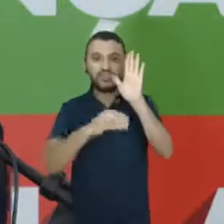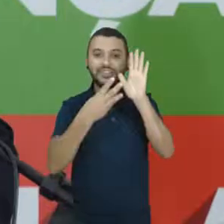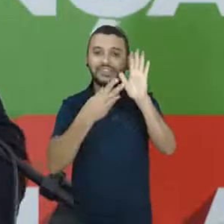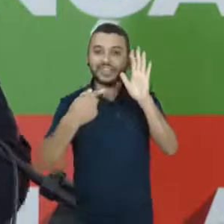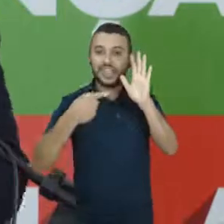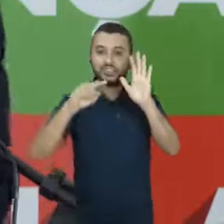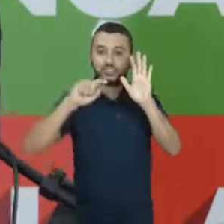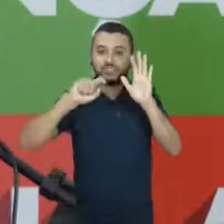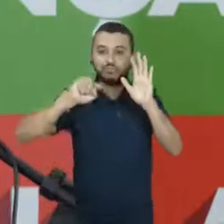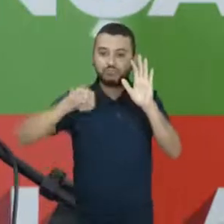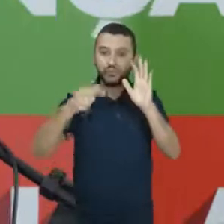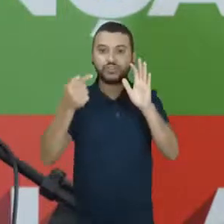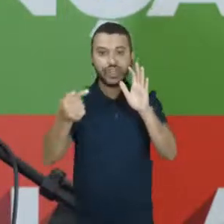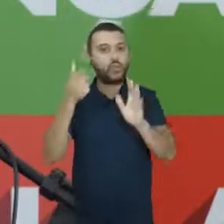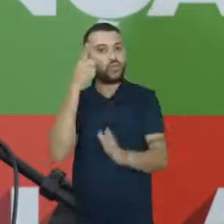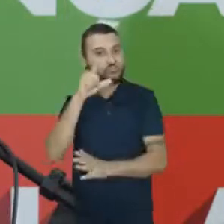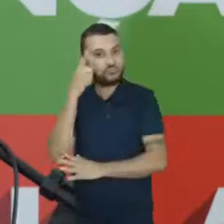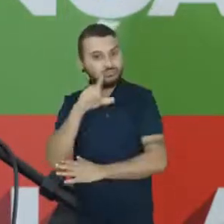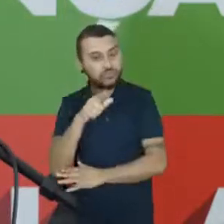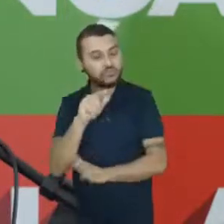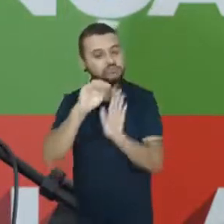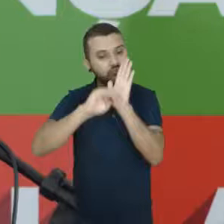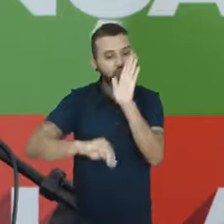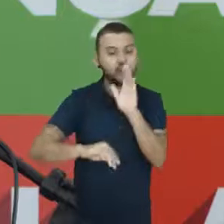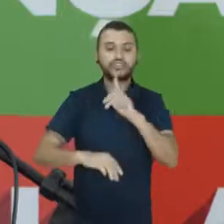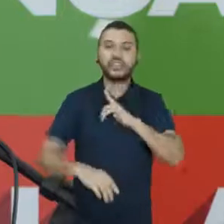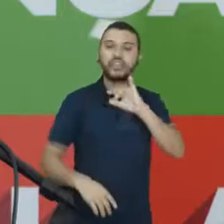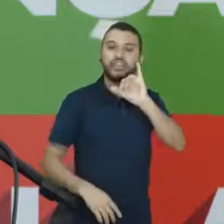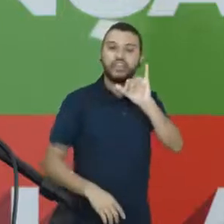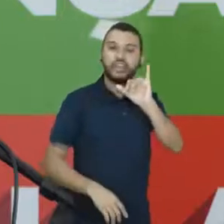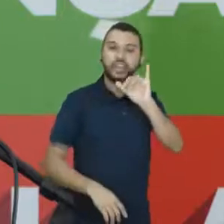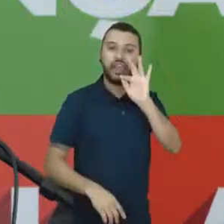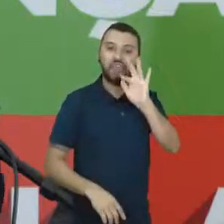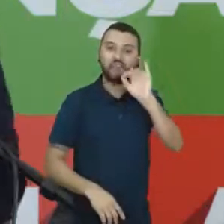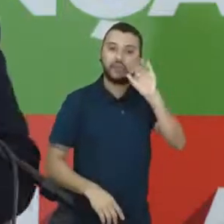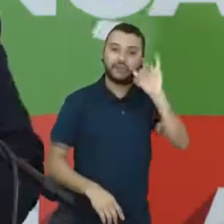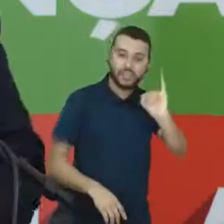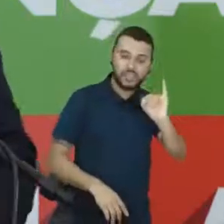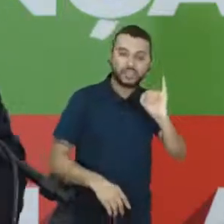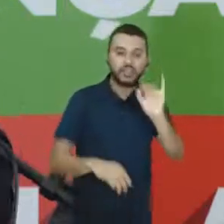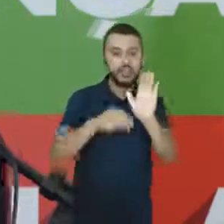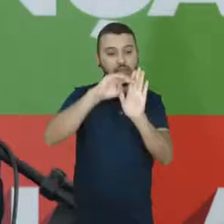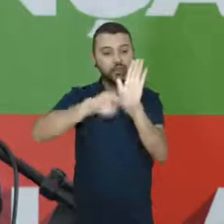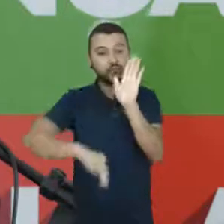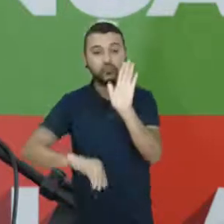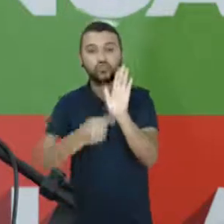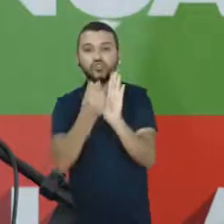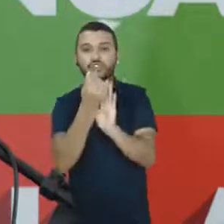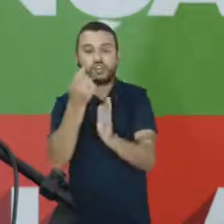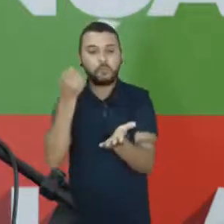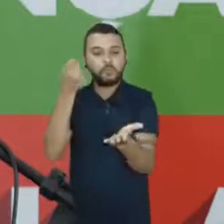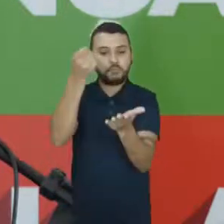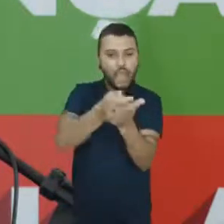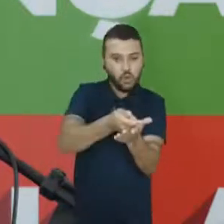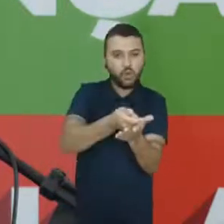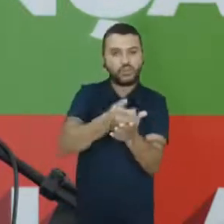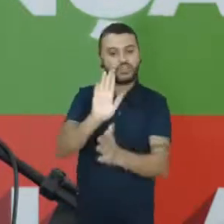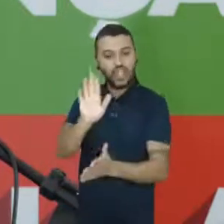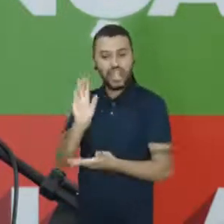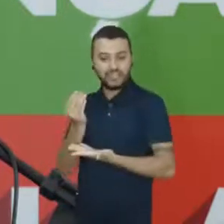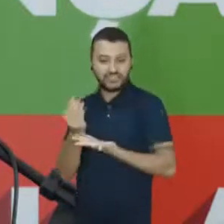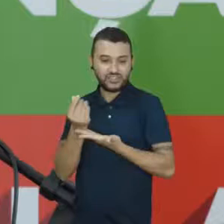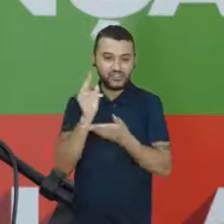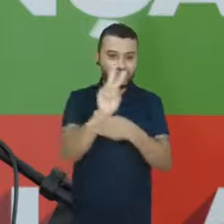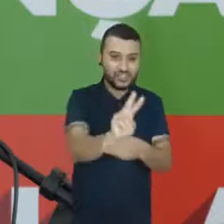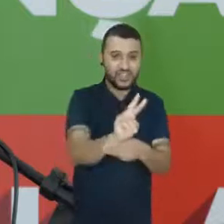37,7%. A gente tinha uma dívida com o FMI de 30 bilhões de dólares. A gente pagou e emprestamos 15 bilhões para o FMI e fizemos